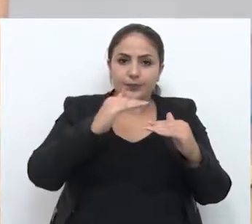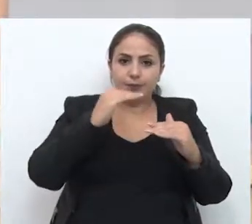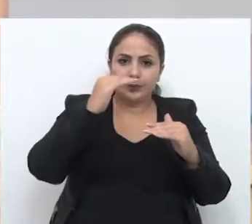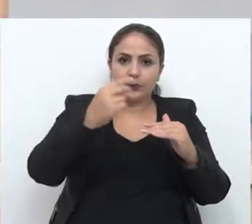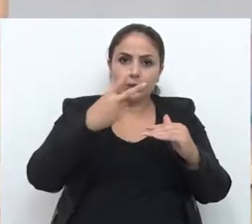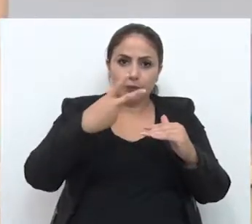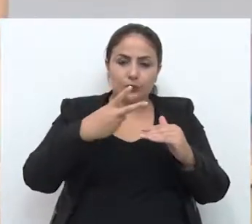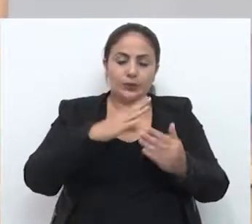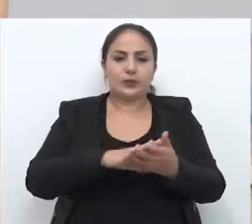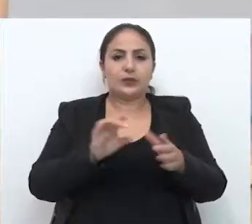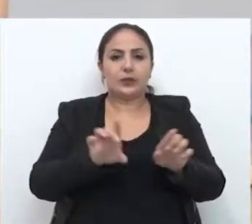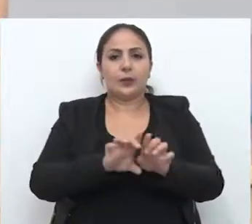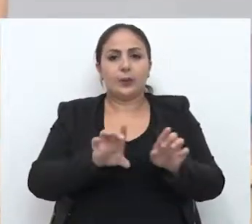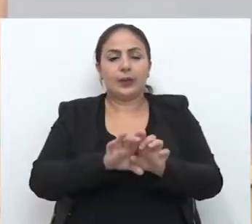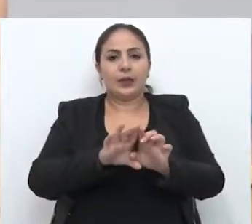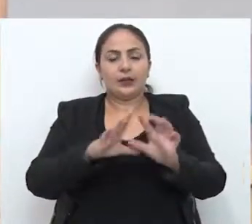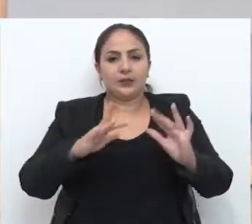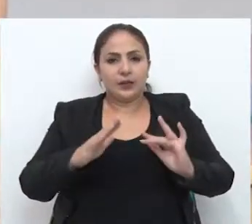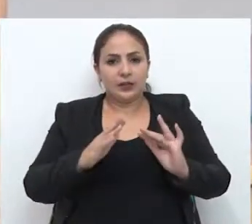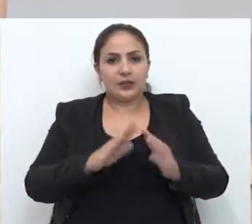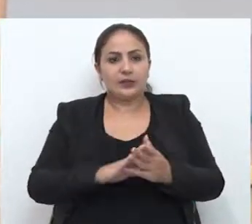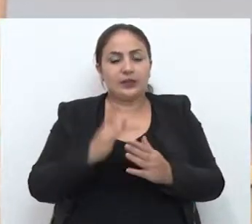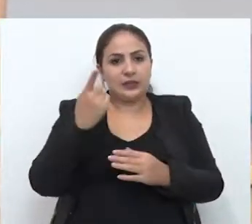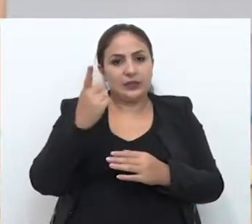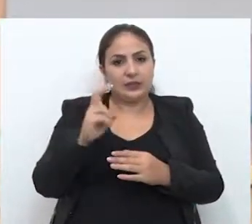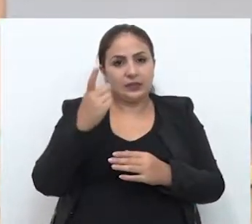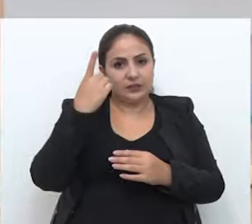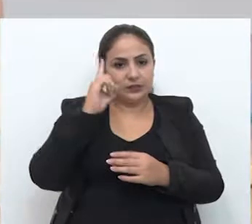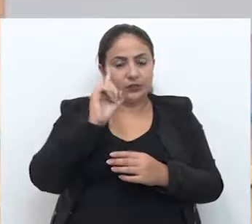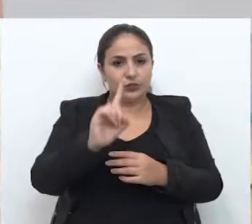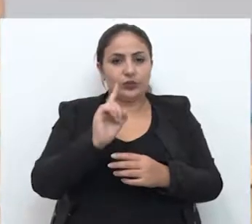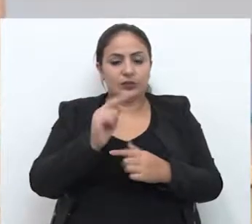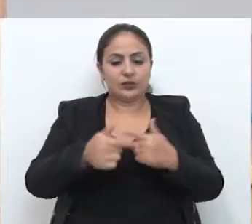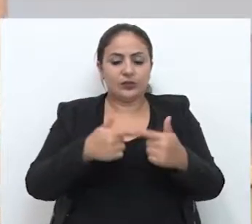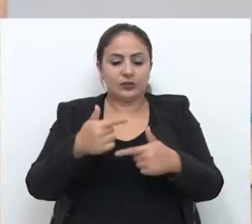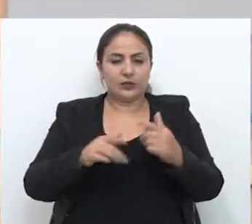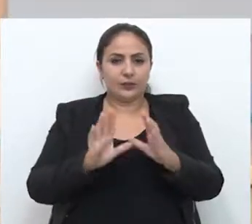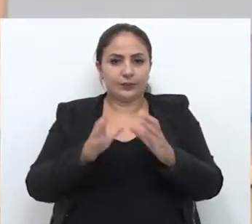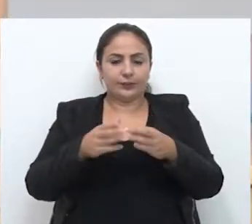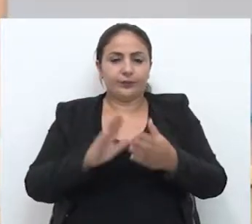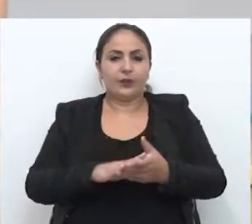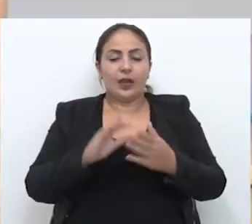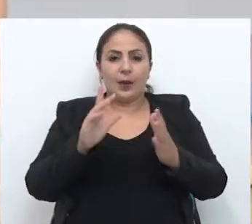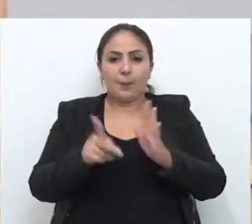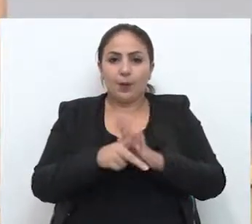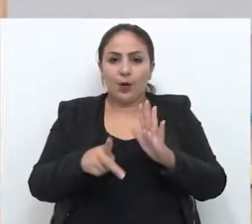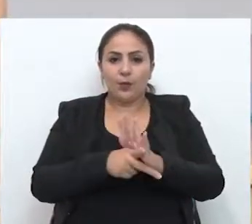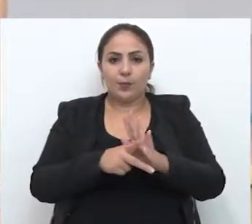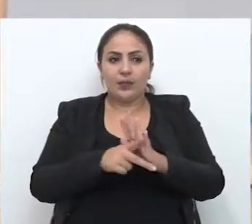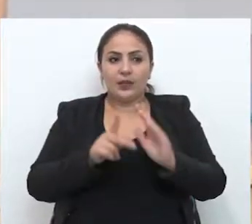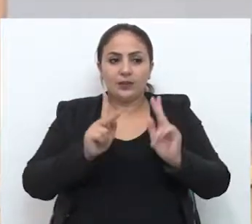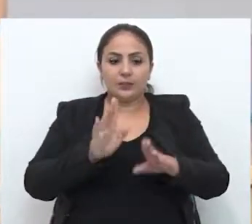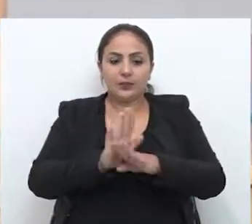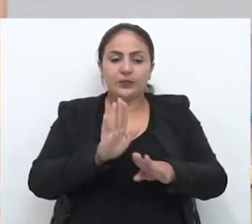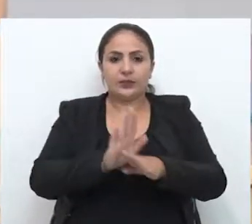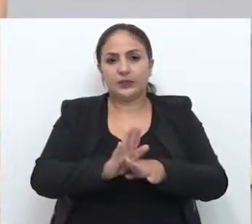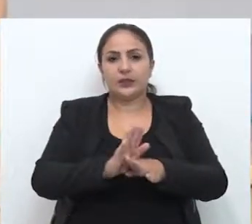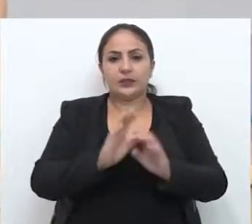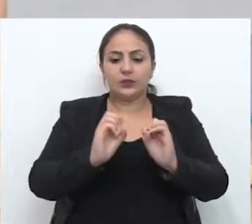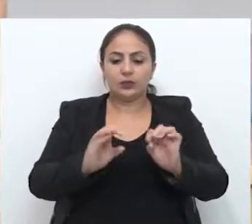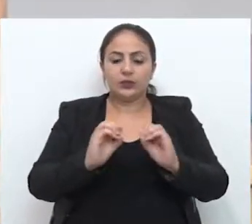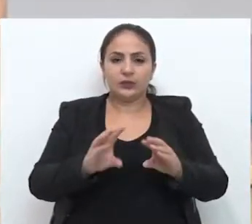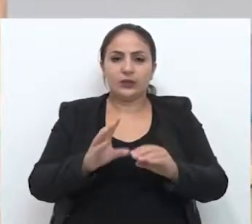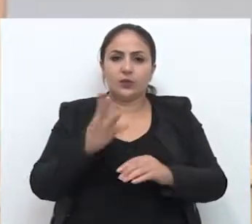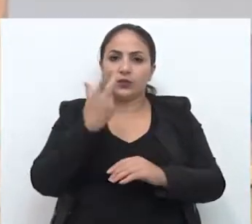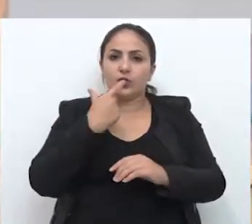a extensão do recesso da categoria para 15 dias estão entre as reivindicações das assistentes de educação infantil